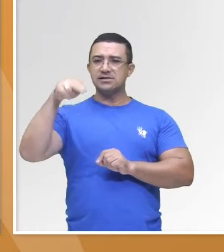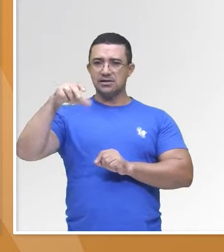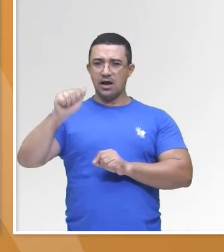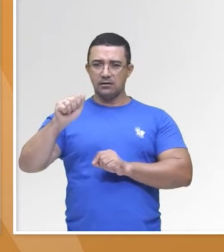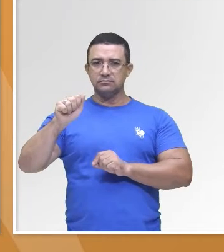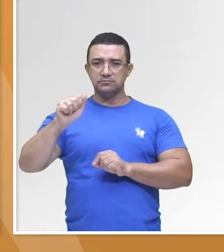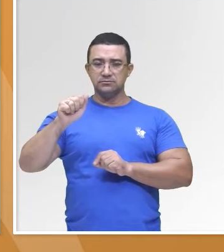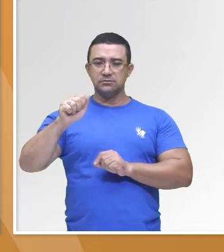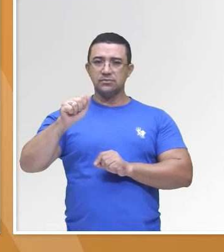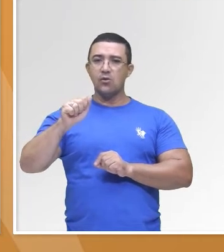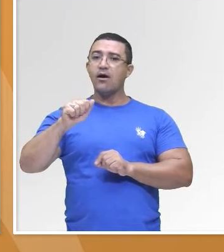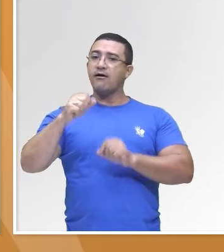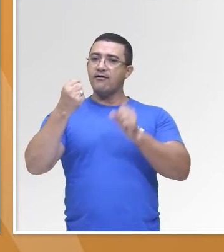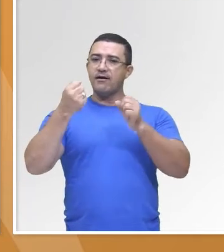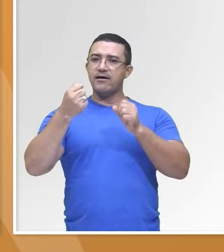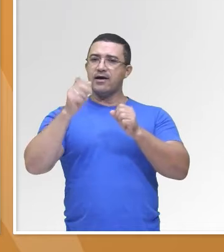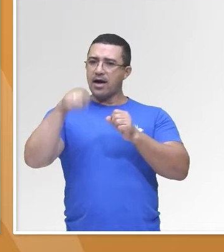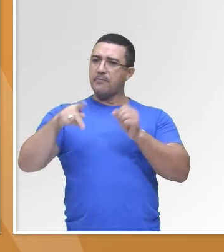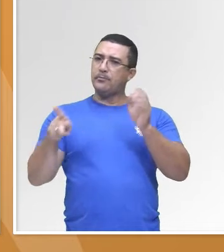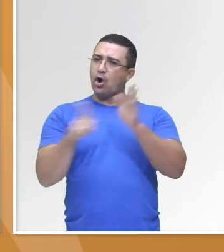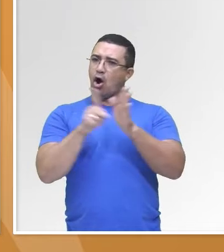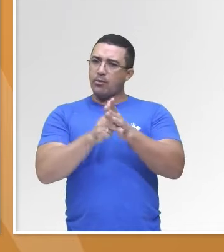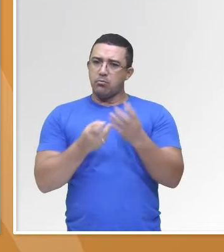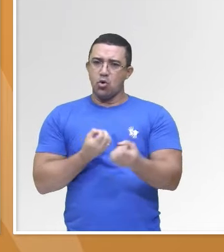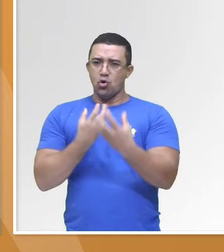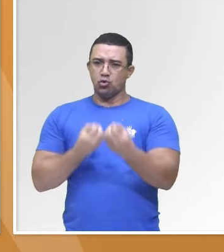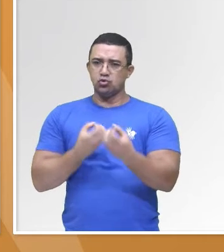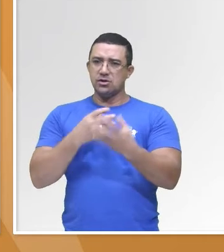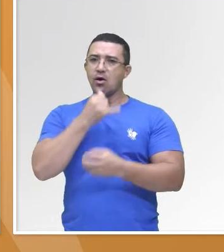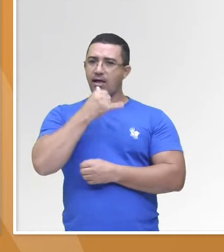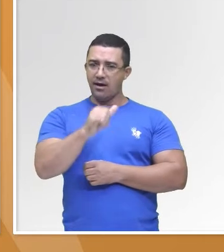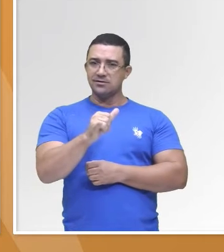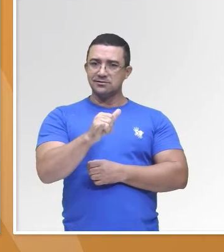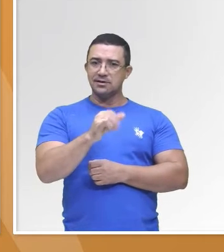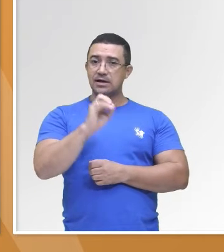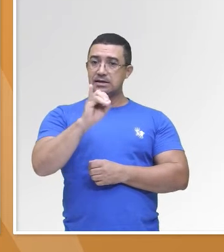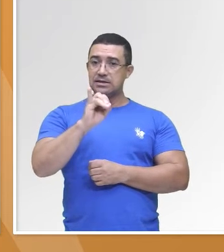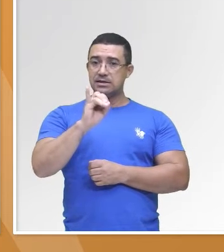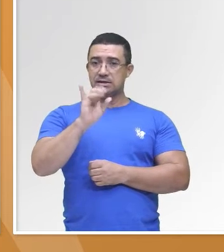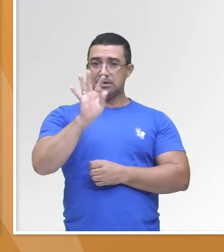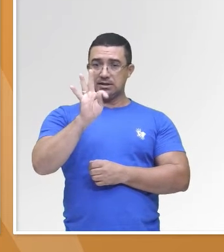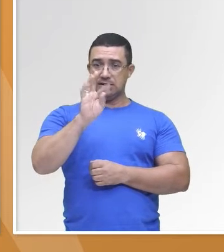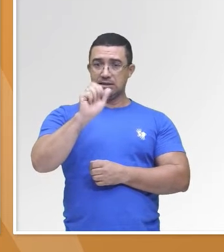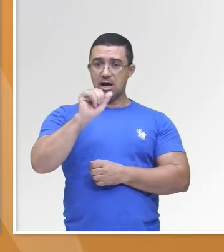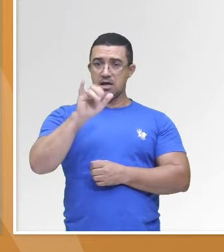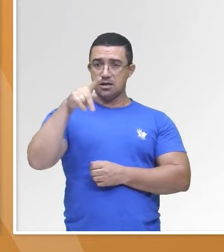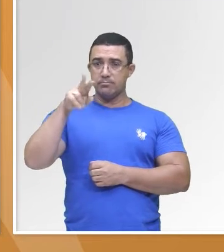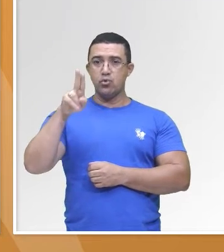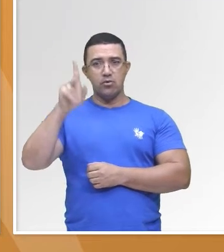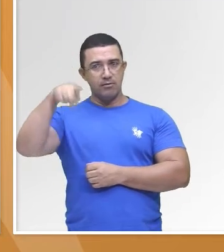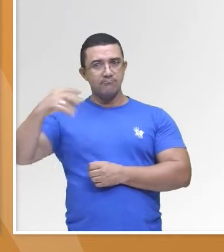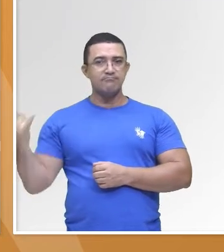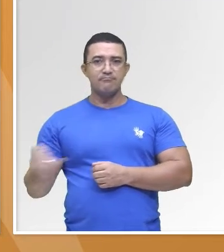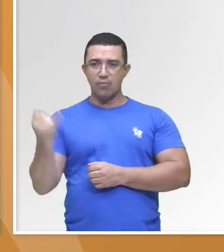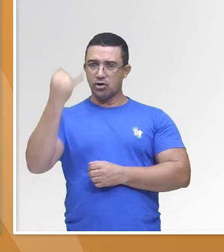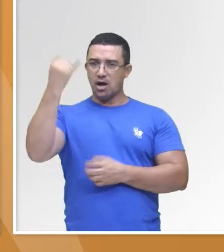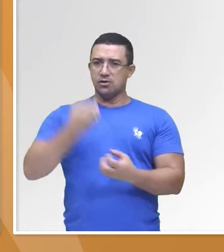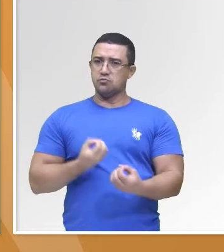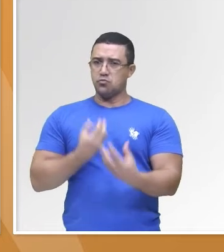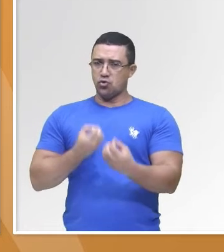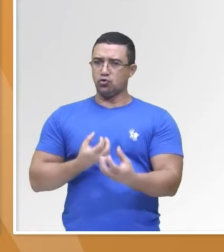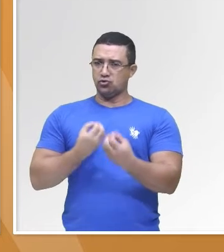das principais usinas existentes no território brasileiro e que é muito importante, tá, para a produção